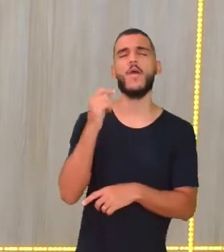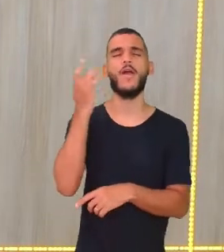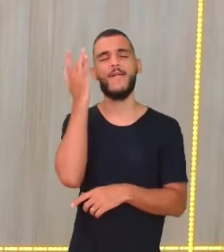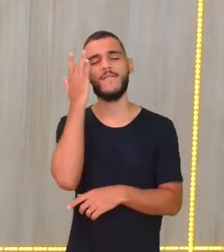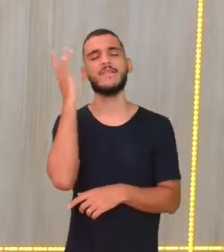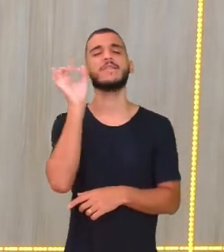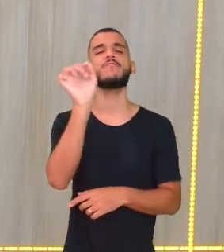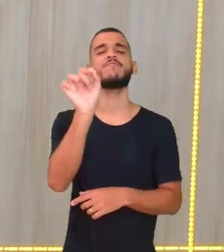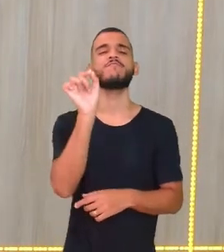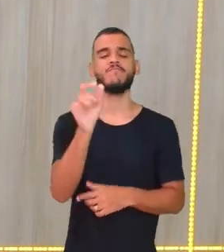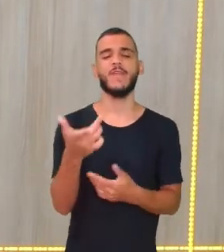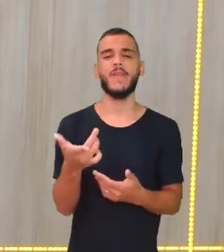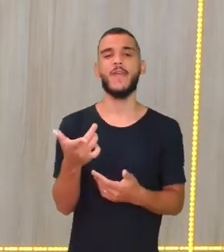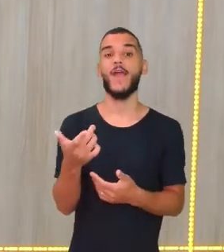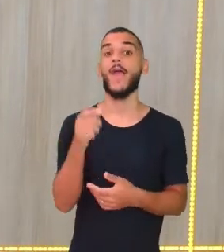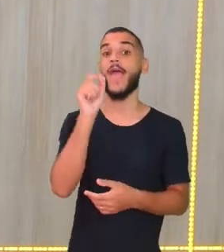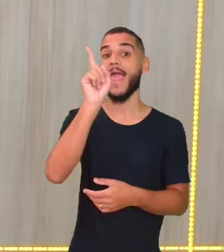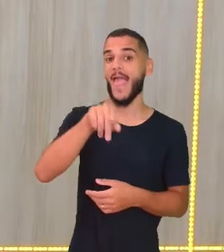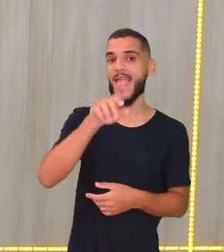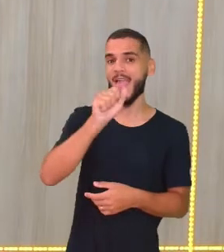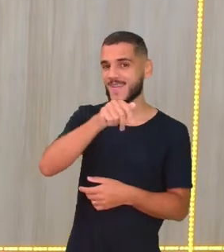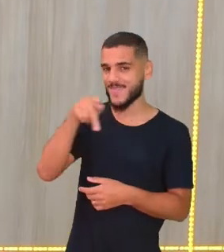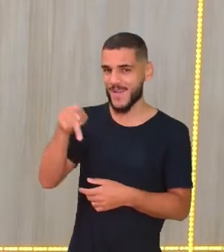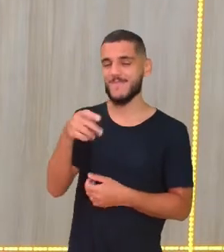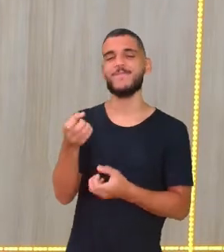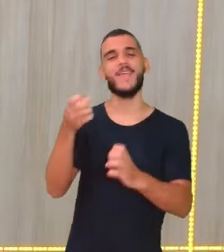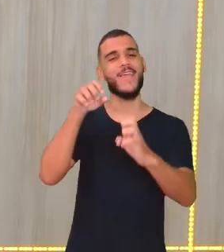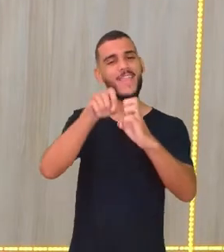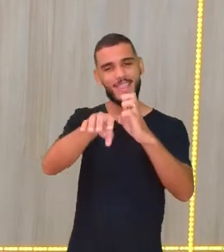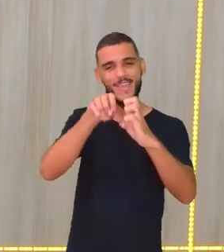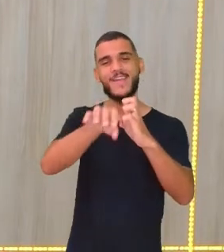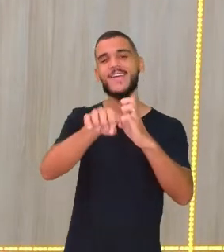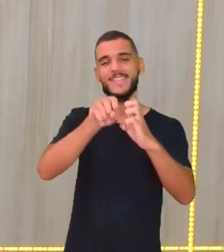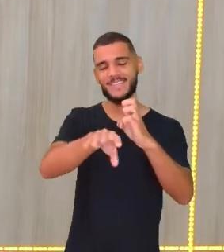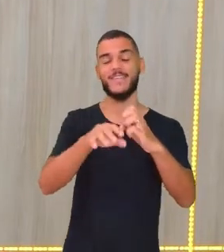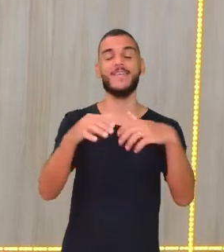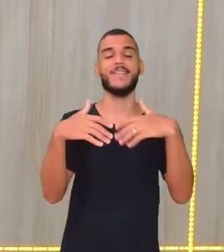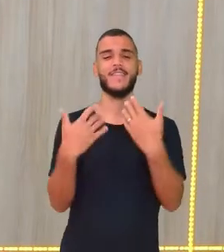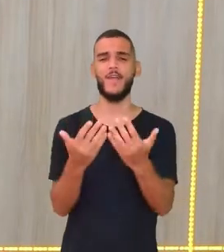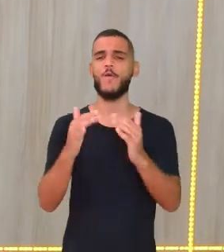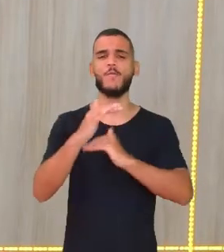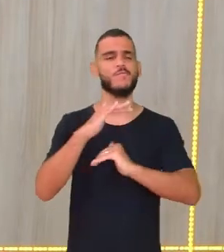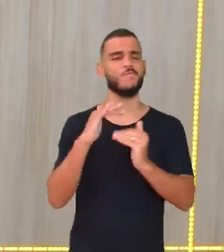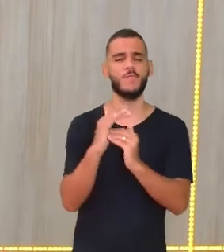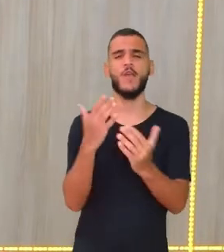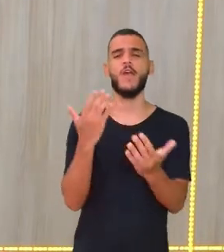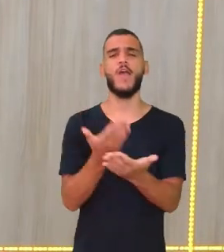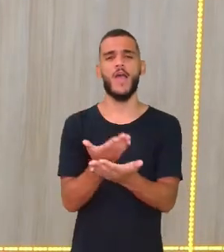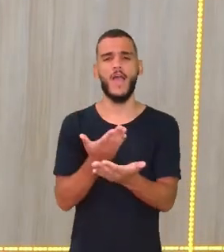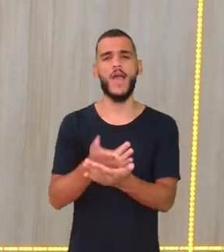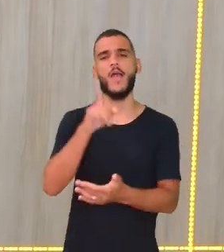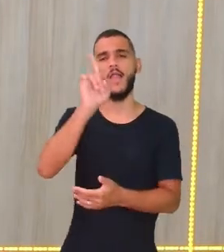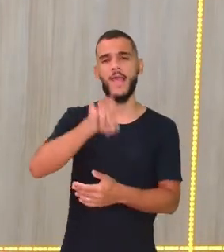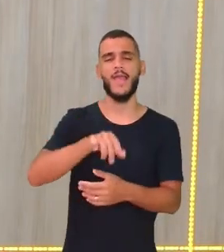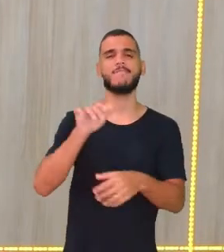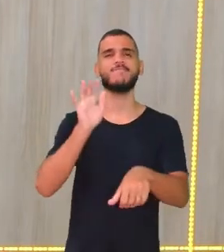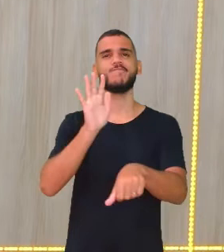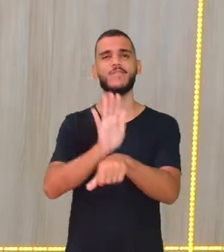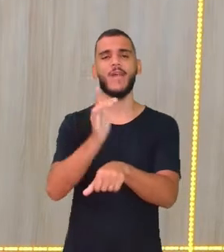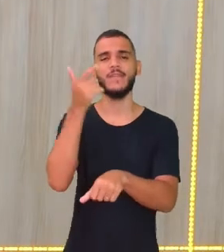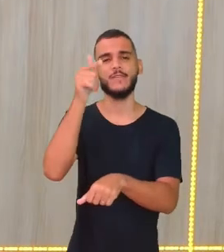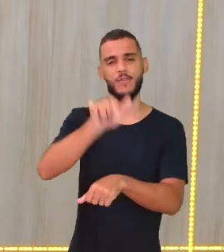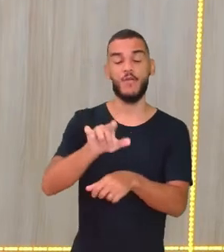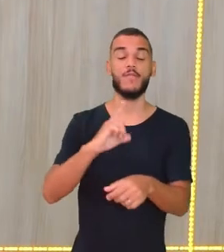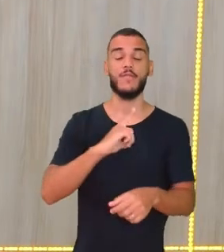facilita, não é? O nosso aplicativo, gente, Educa Recife. As aulas são reprisadas à tarde também. Agora